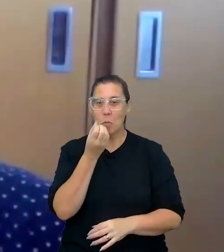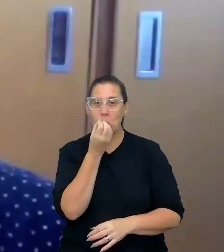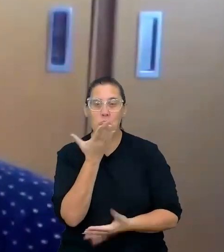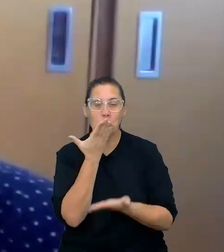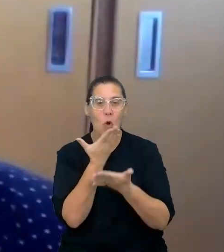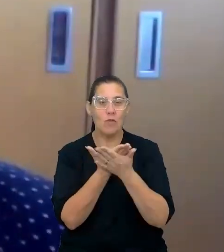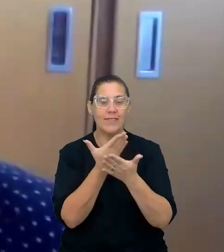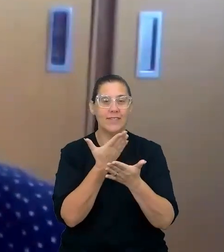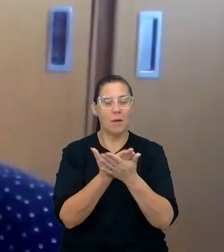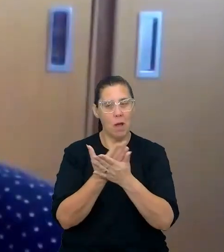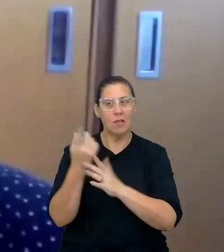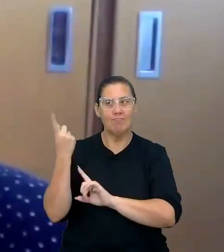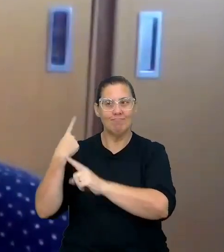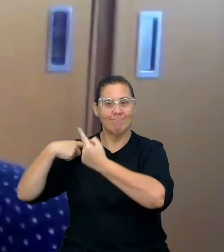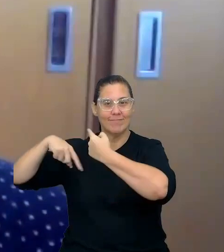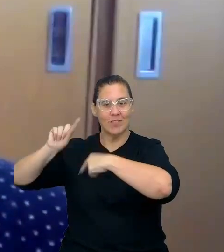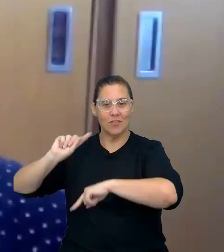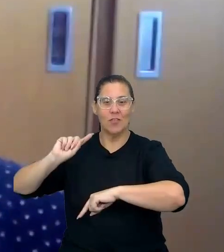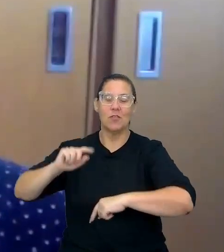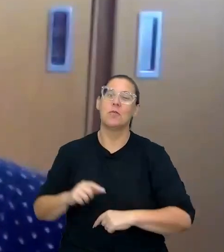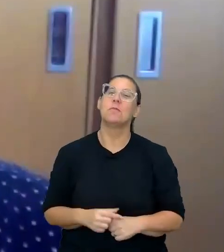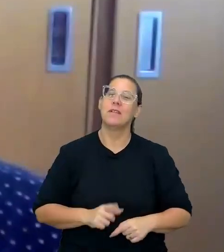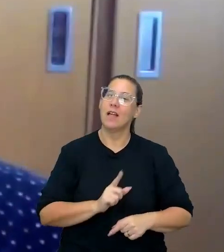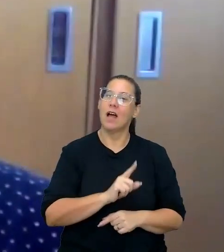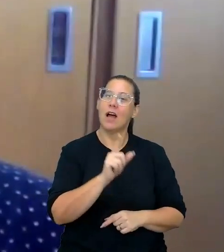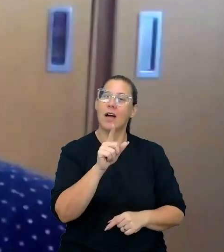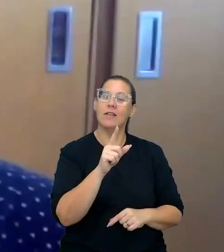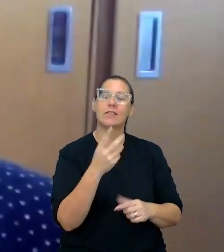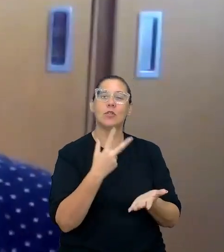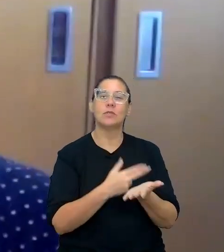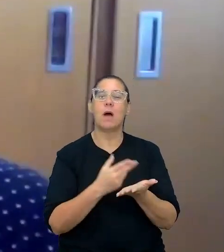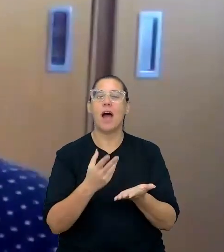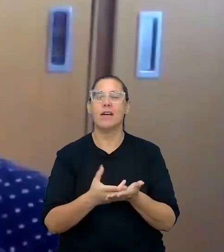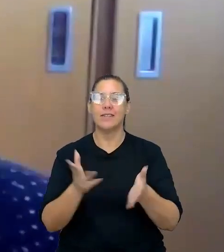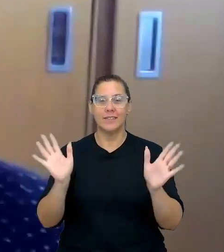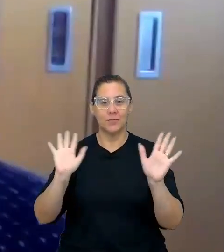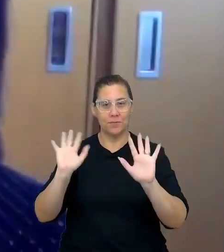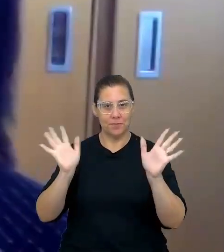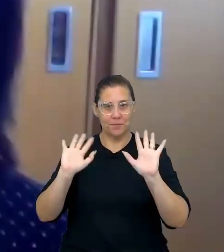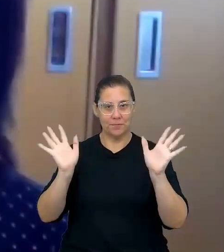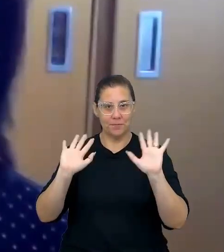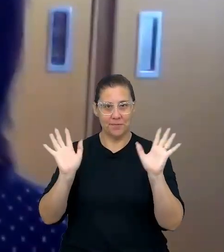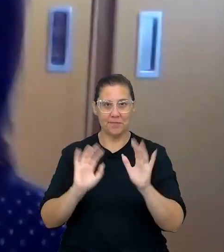bom estudo e um bom desdobramento aí com seus pares. Até breve.